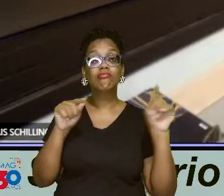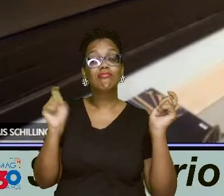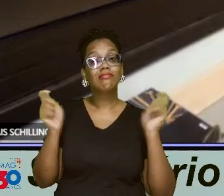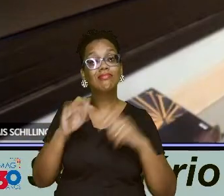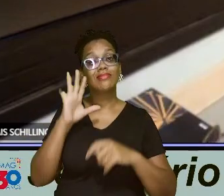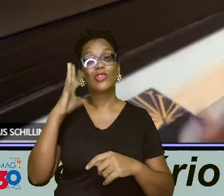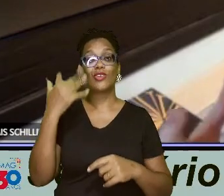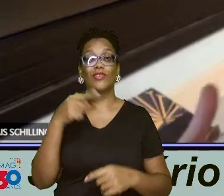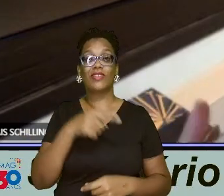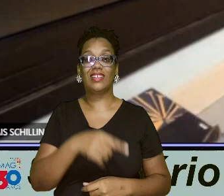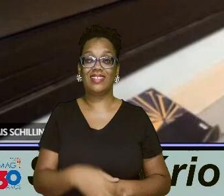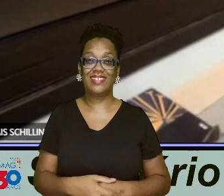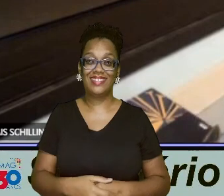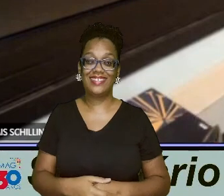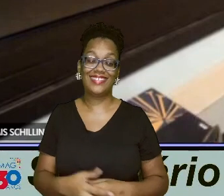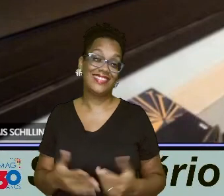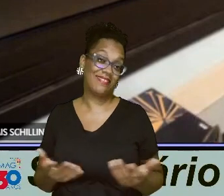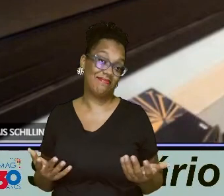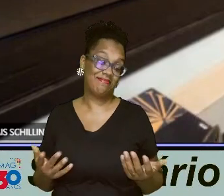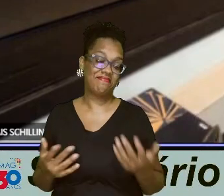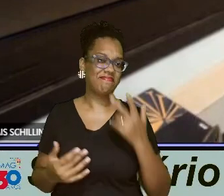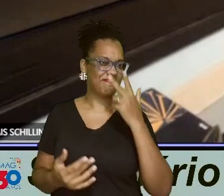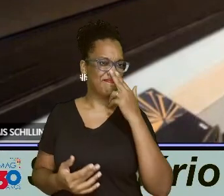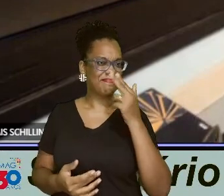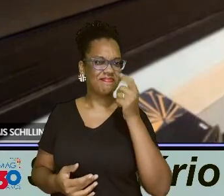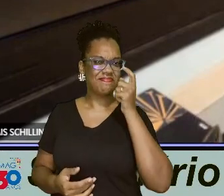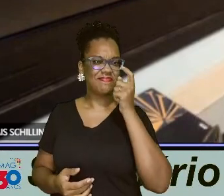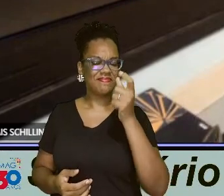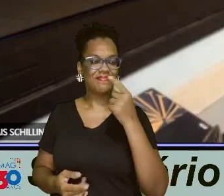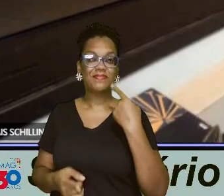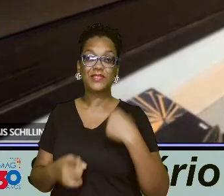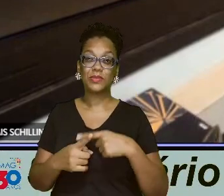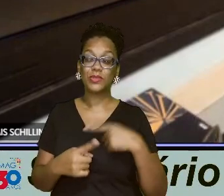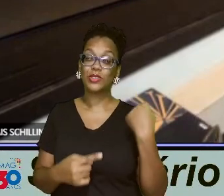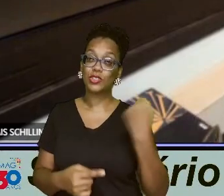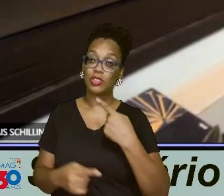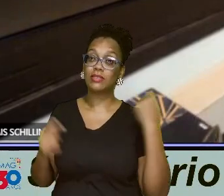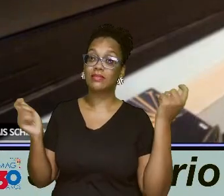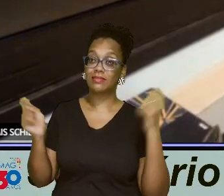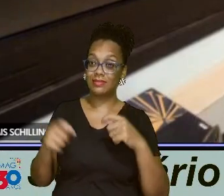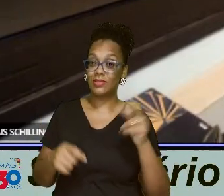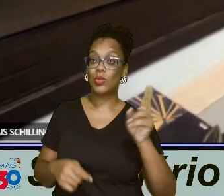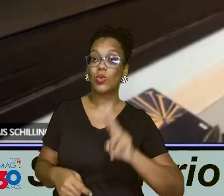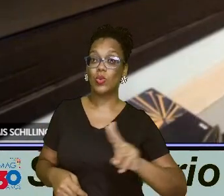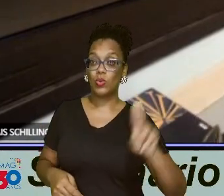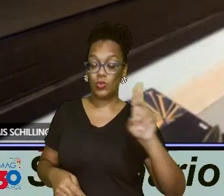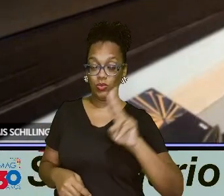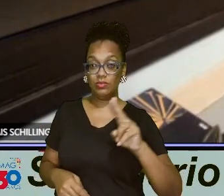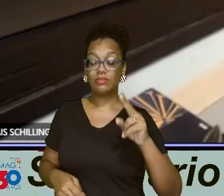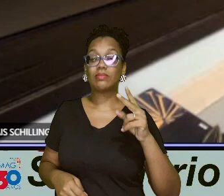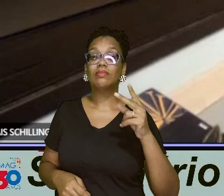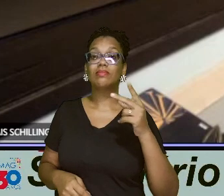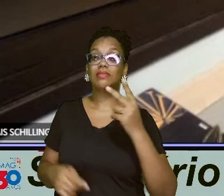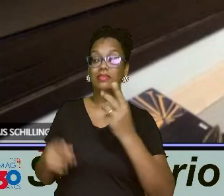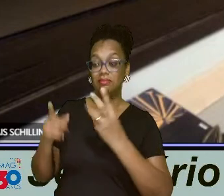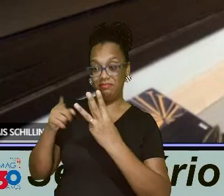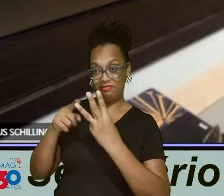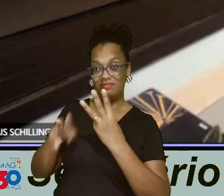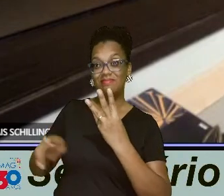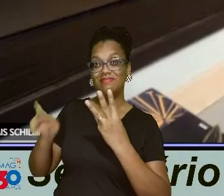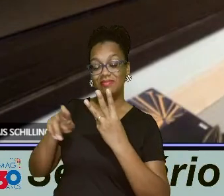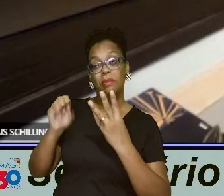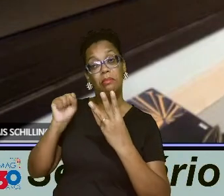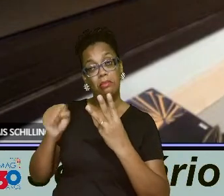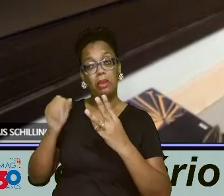casos, não é? Então, me pareceu muito interessante, porque nós podemos sim usar o precedente como rácio e nós podemos usar o